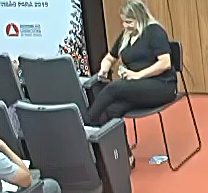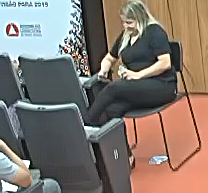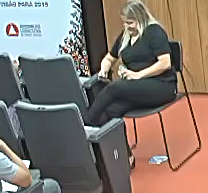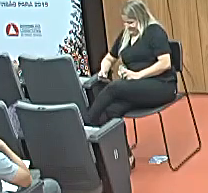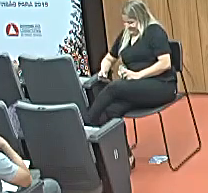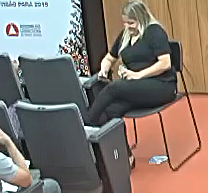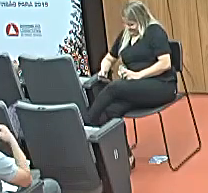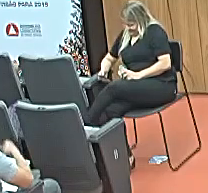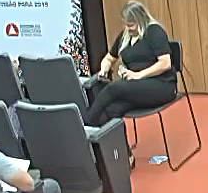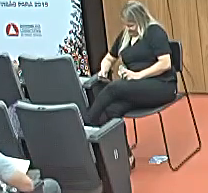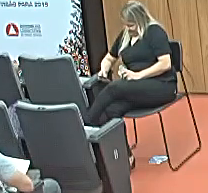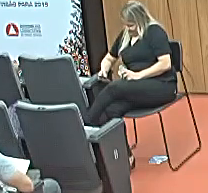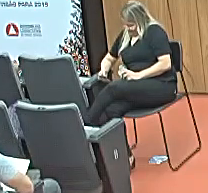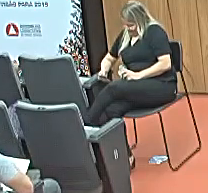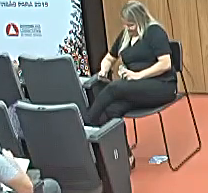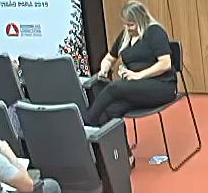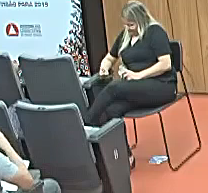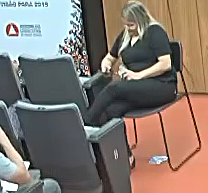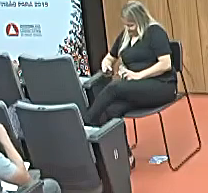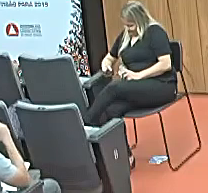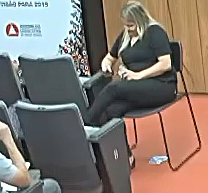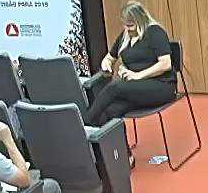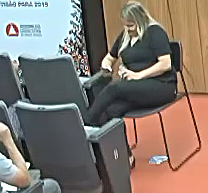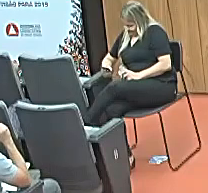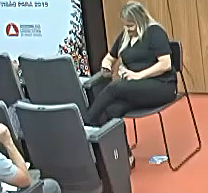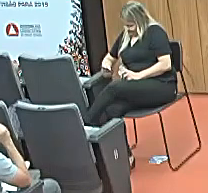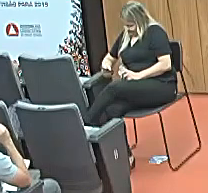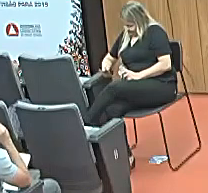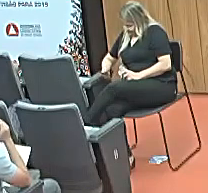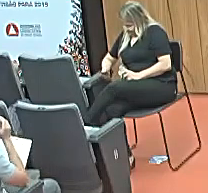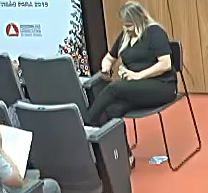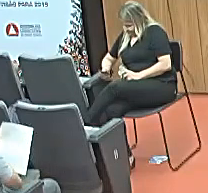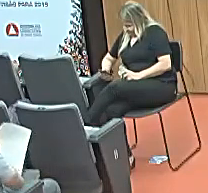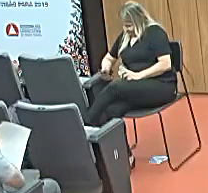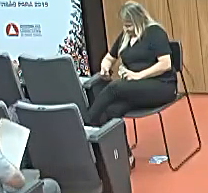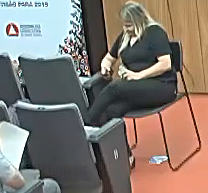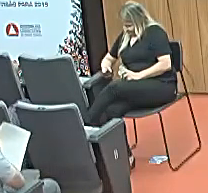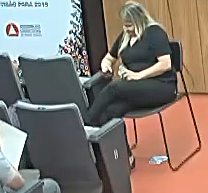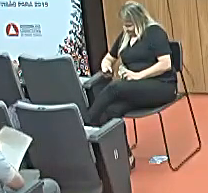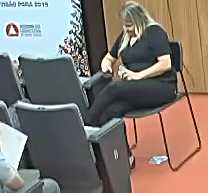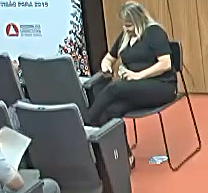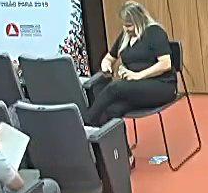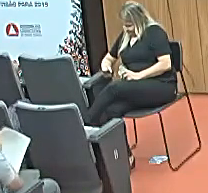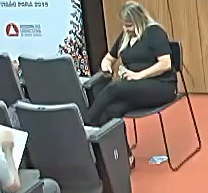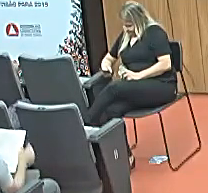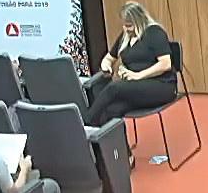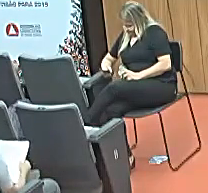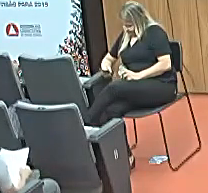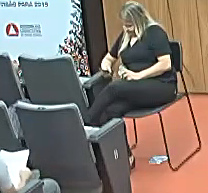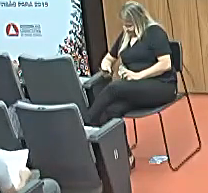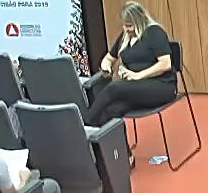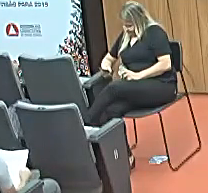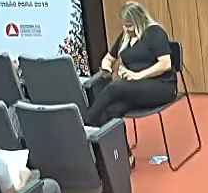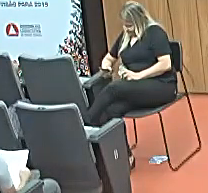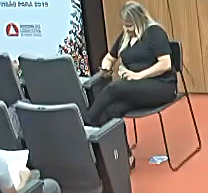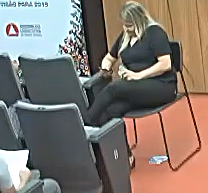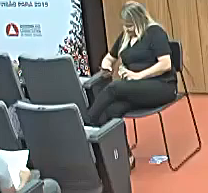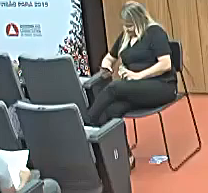e agradeço uma boa noite a todos muito obrigado obrigado jeremy